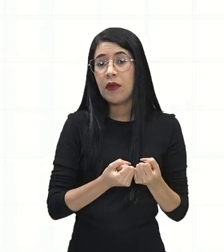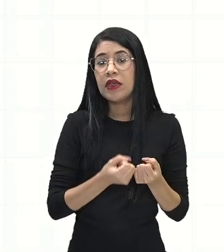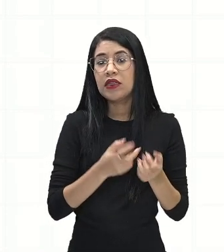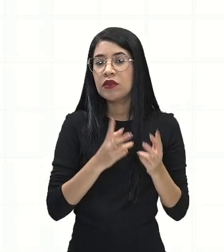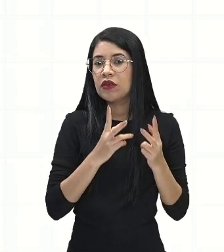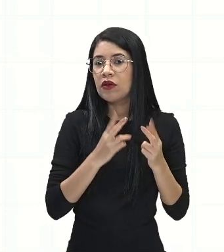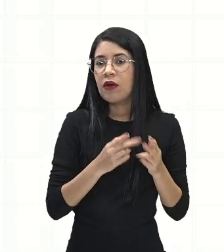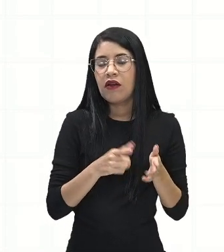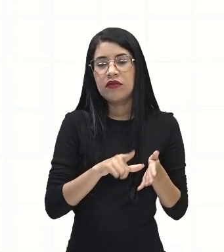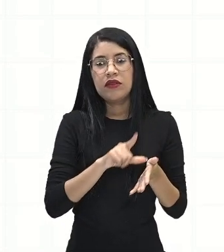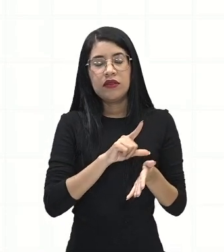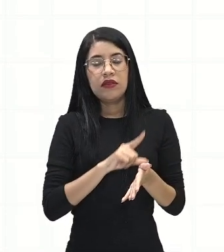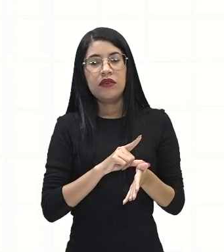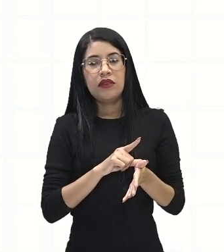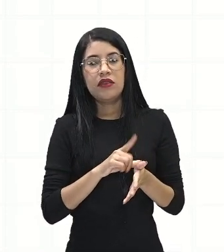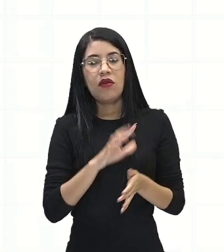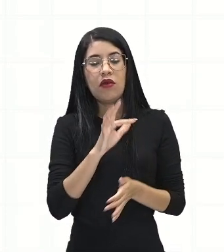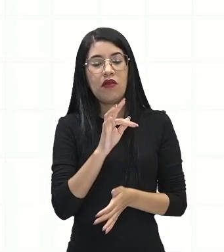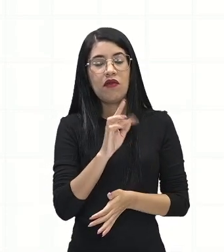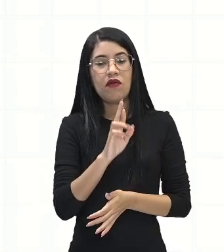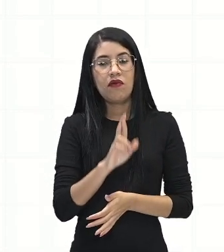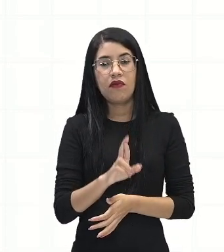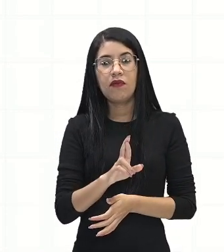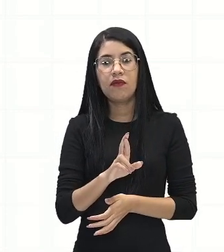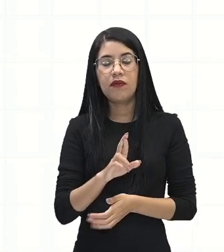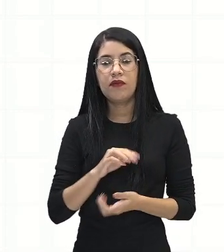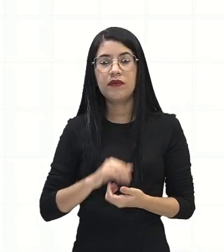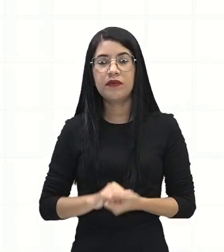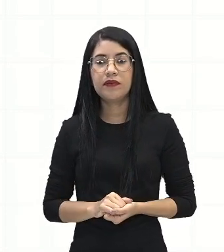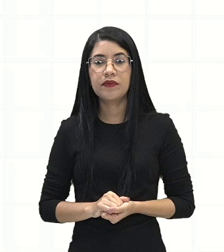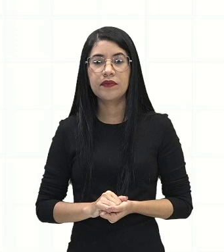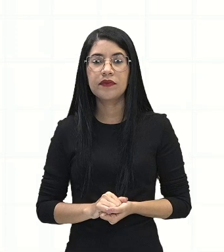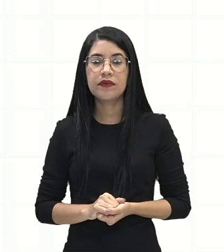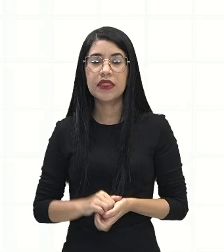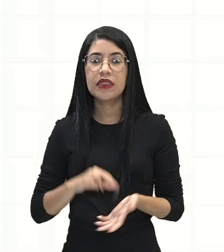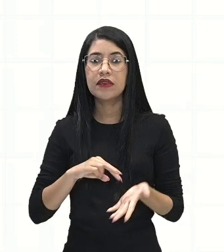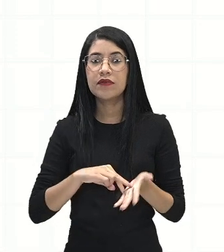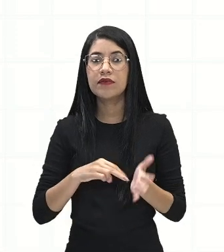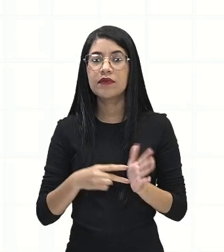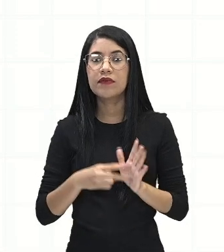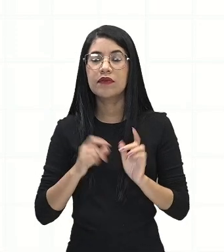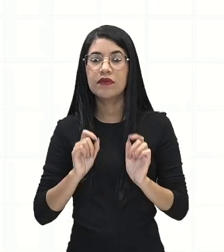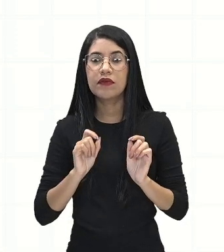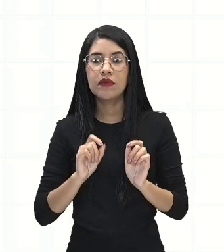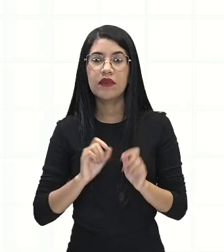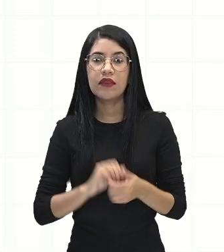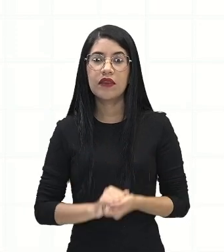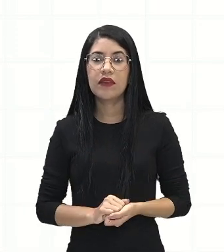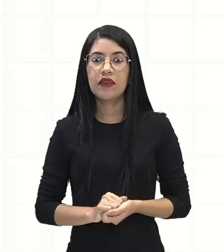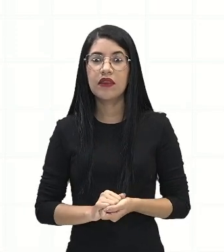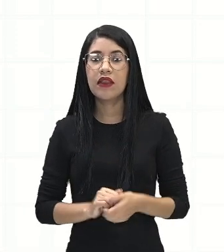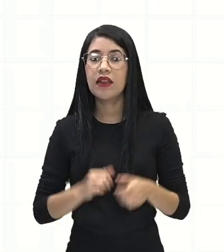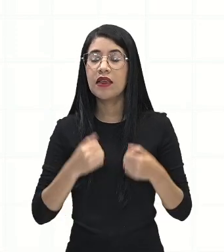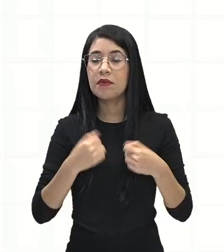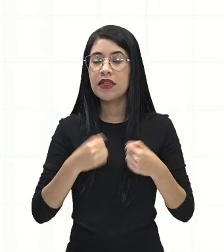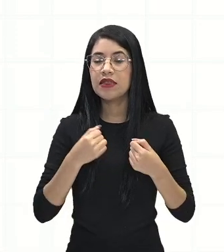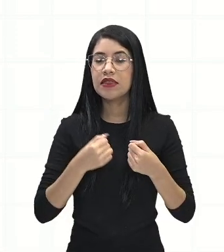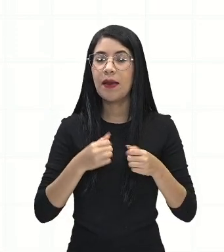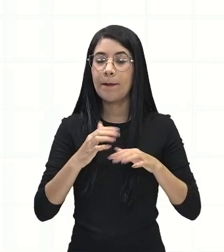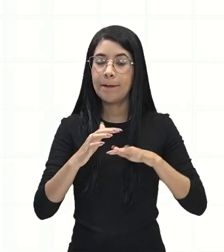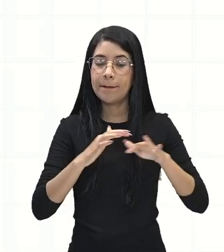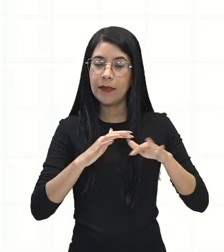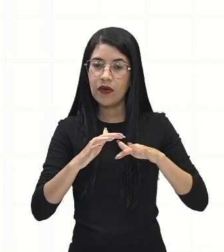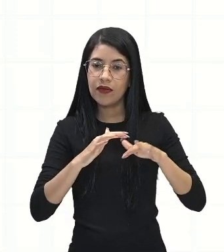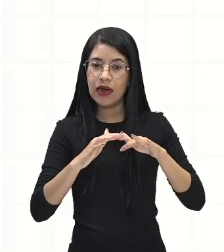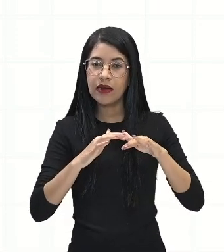aí representando a força resistente, né? Isso quer dizer que ele vai precisar aí ser movimentado, ele